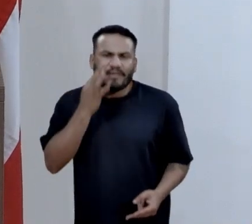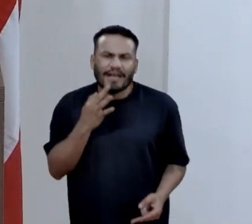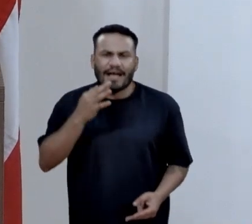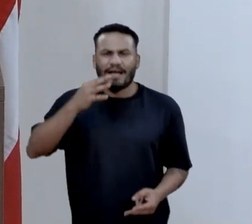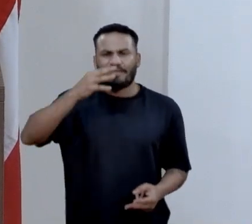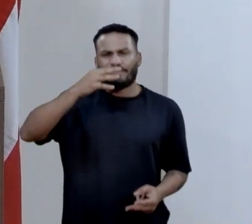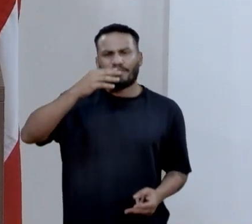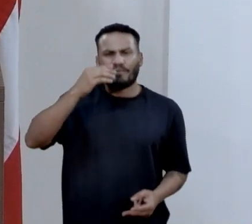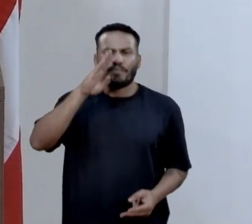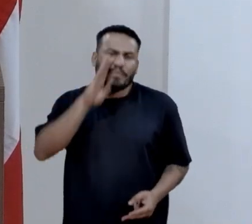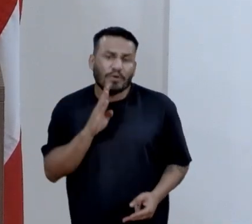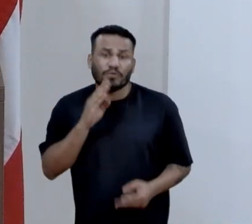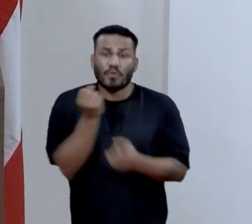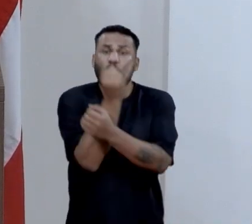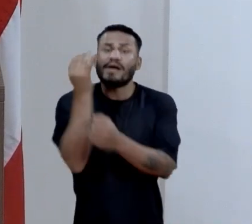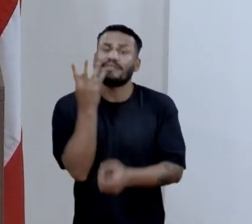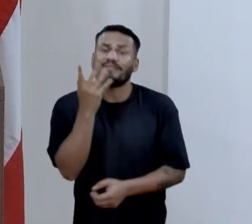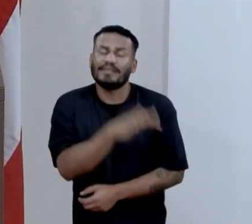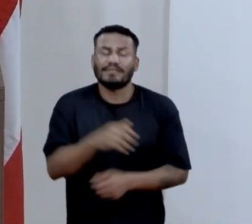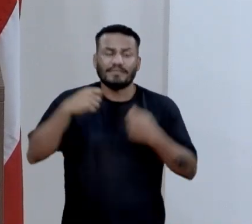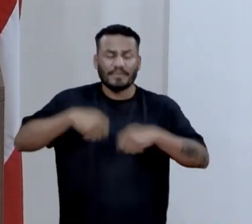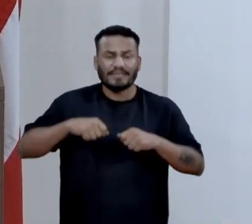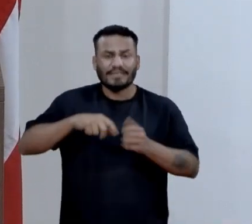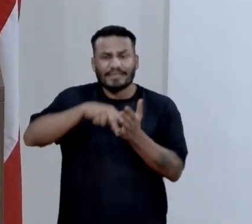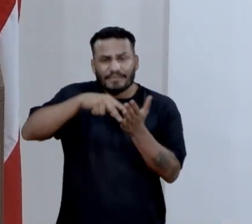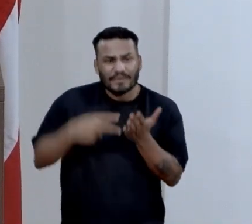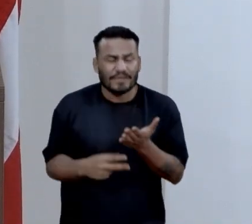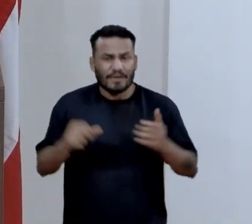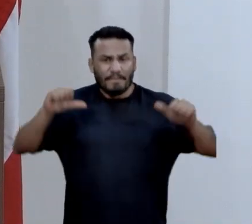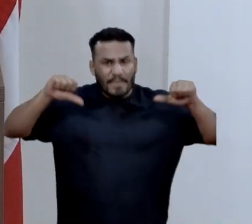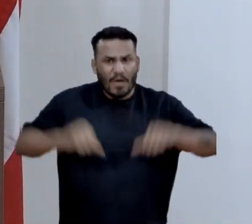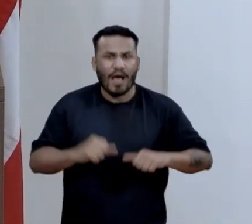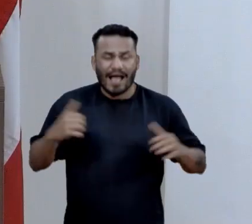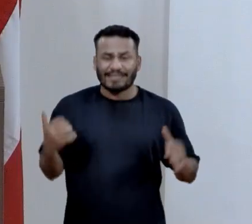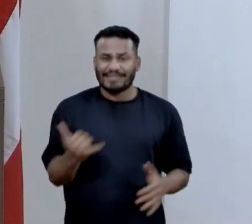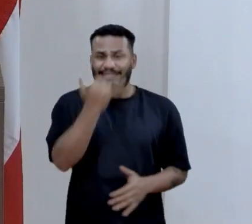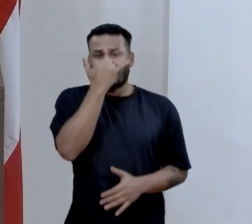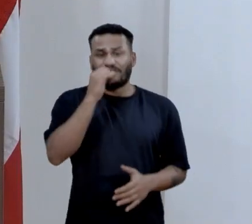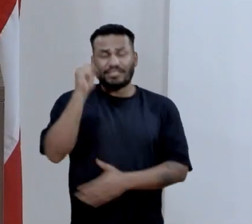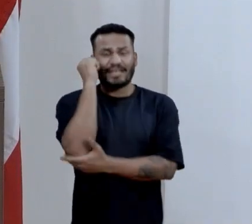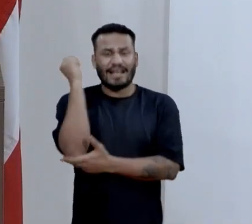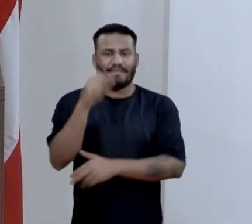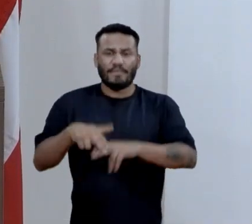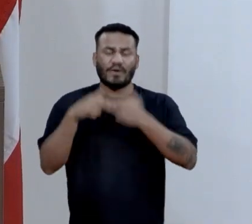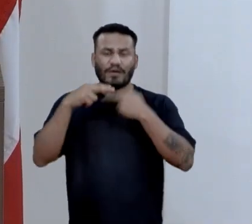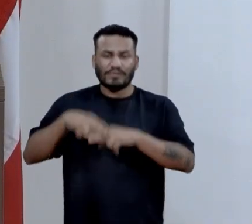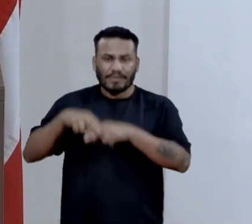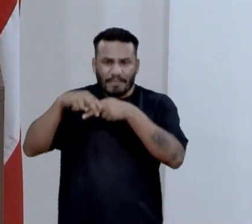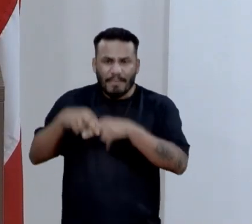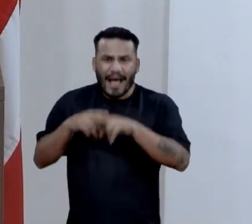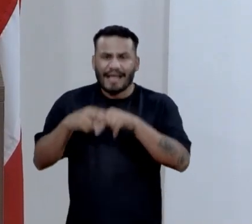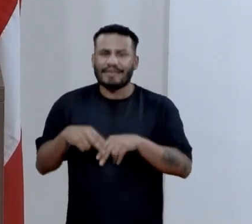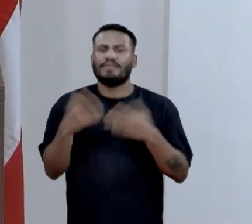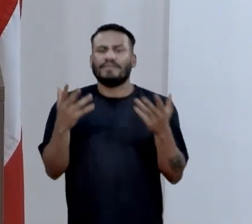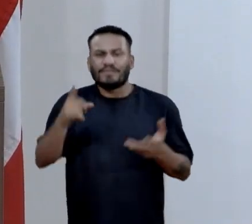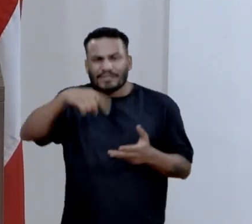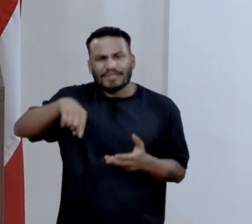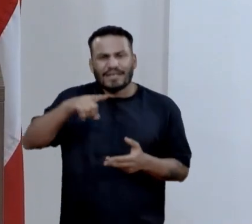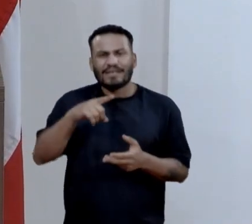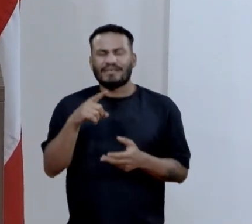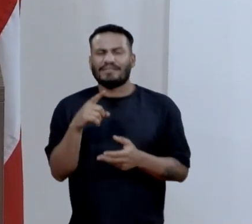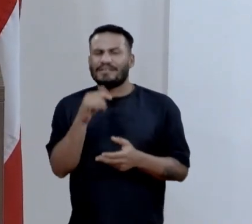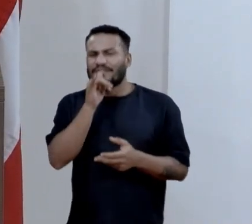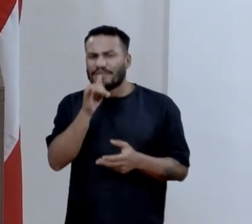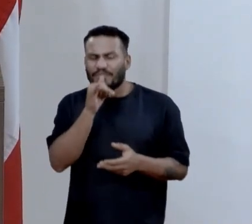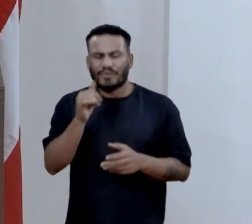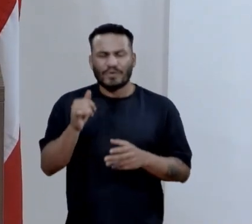quantas crianças vão ter que se machucar, ou pior, acontecer um acidente mais grave por conta daquele parque? Parem de ficar botando